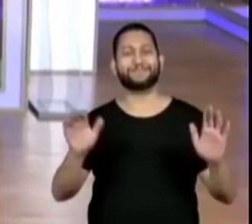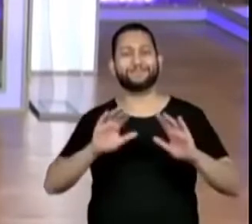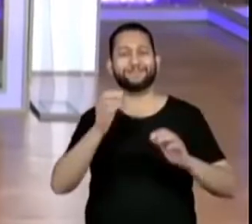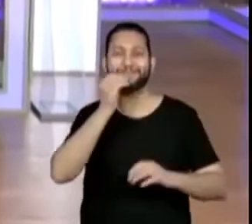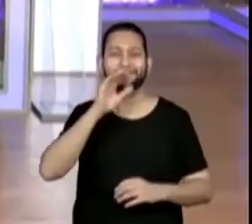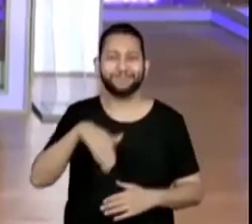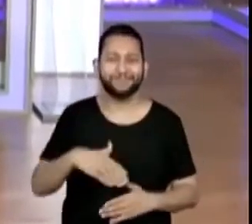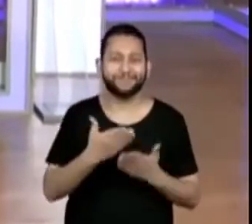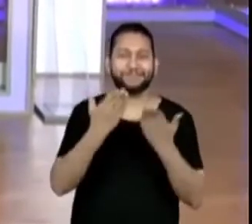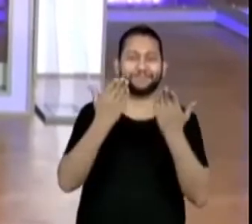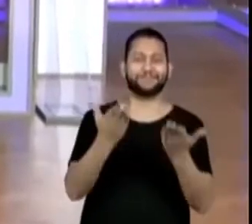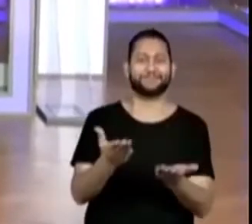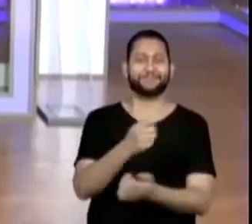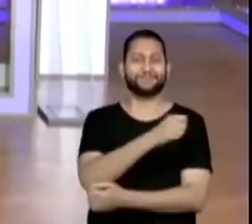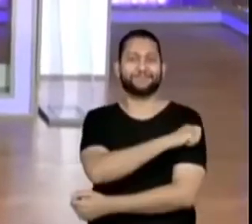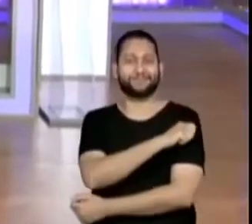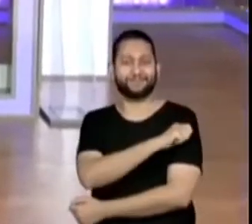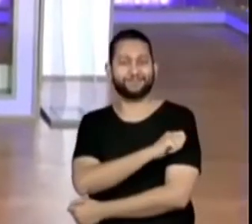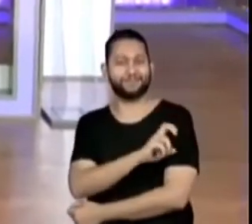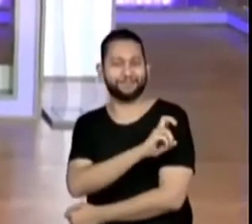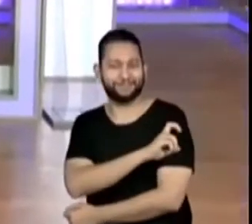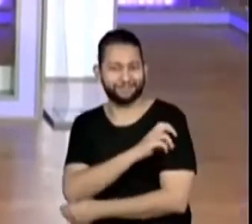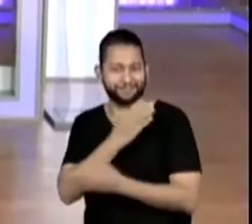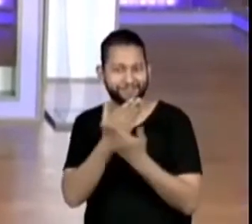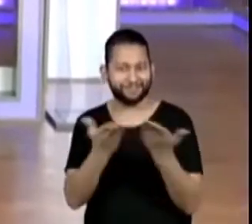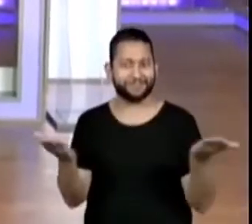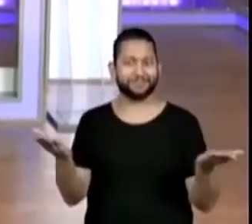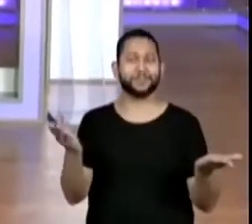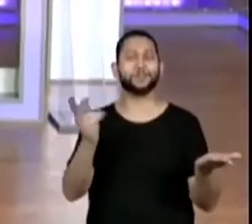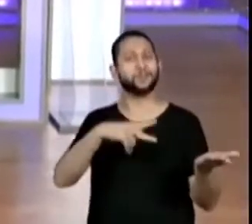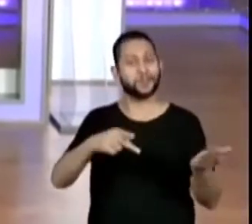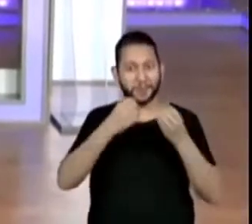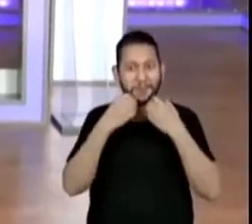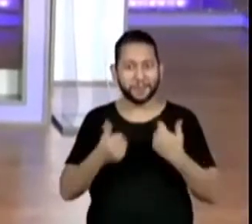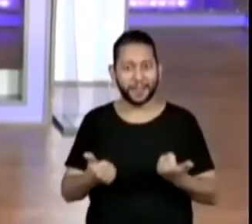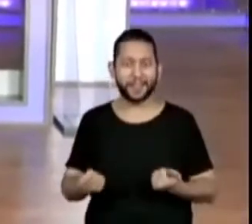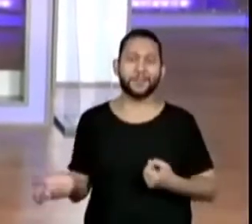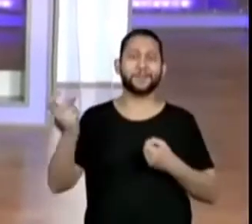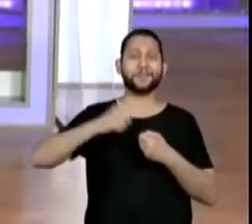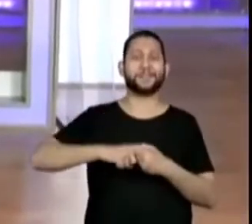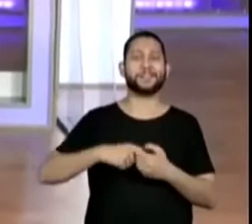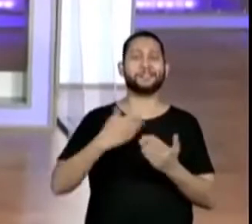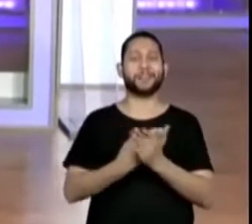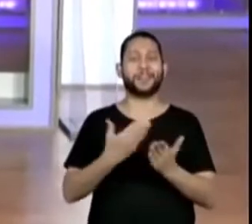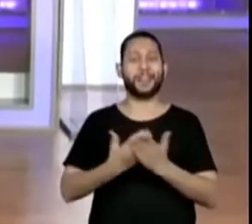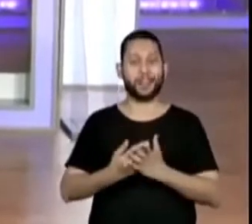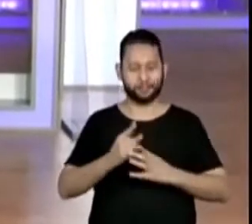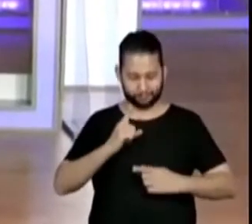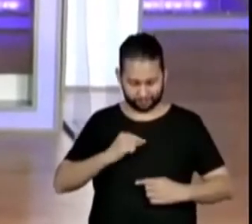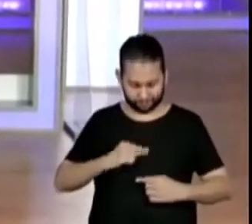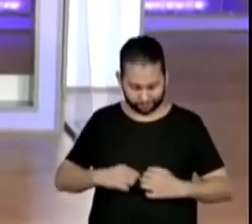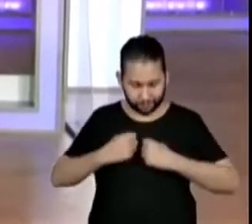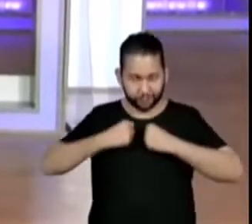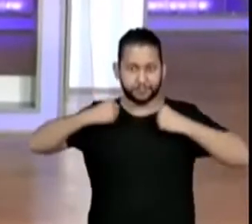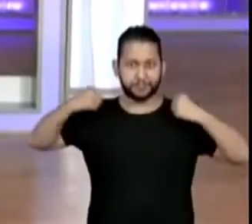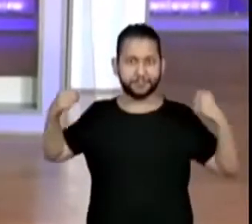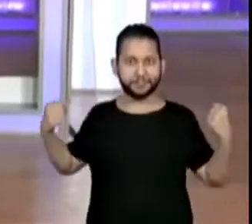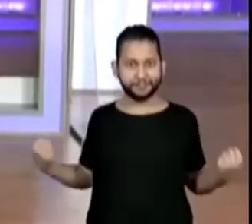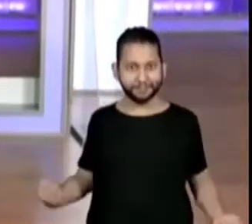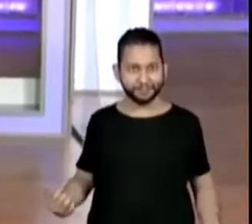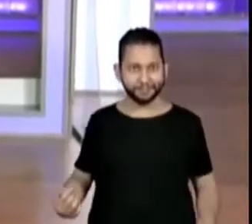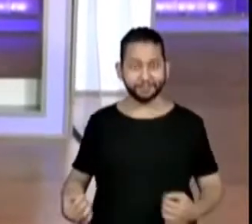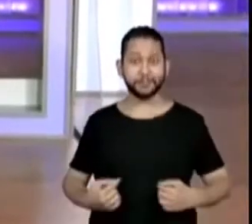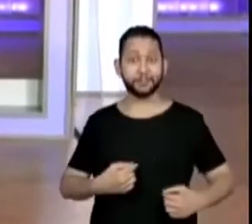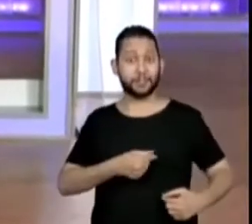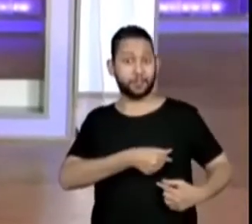Boa tarde, estudantes do quinto ano. Boa tarde, senhores professores. Tudo bem com vocês? Pro André de volta, né? Agora com a minha polo bordada